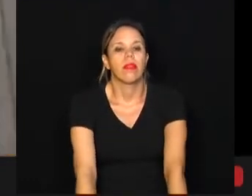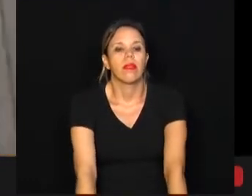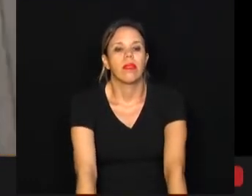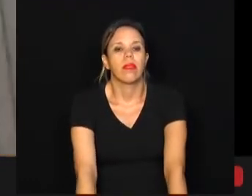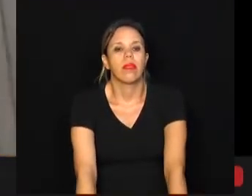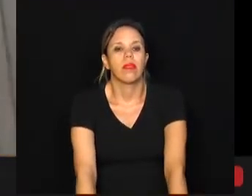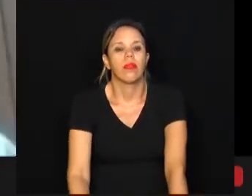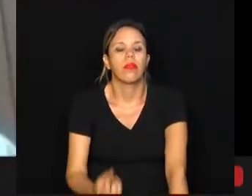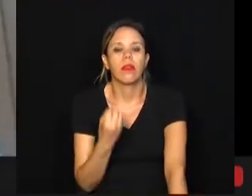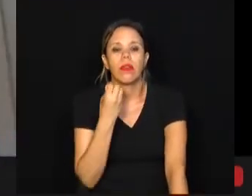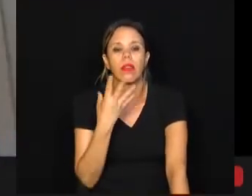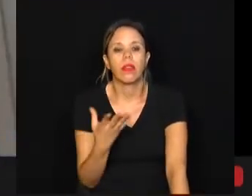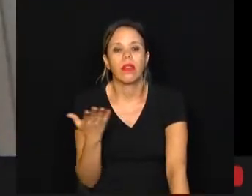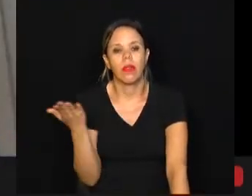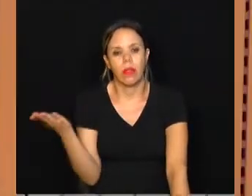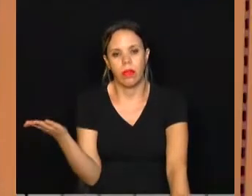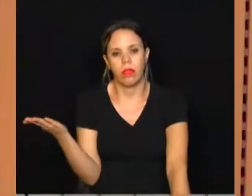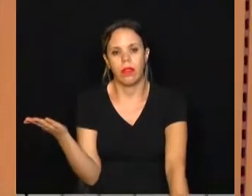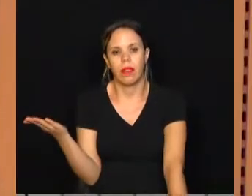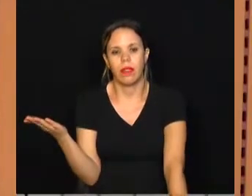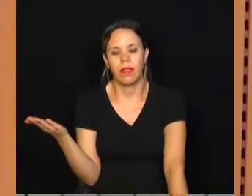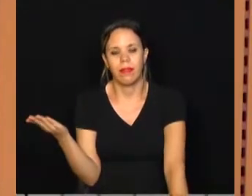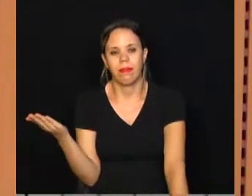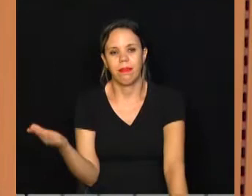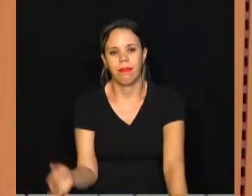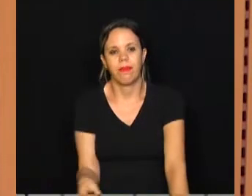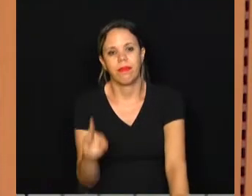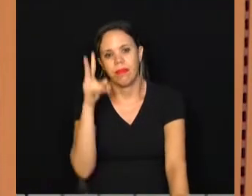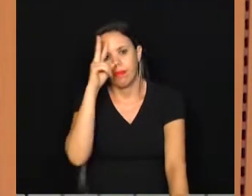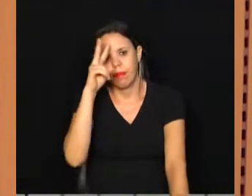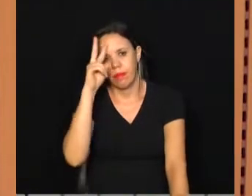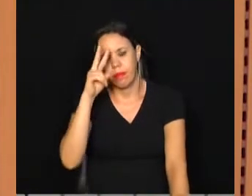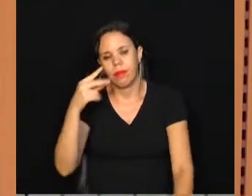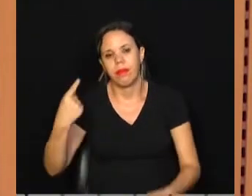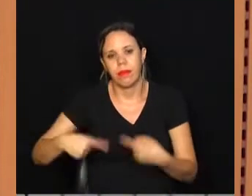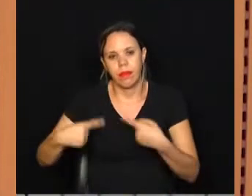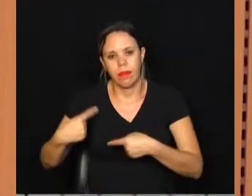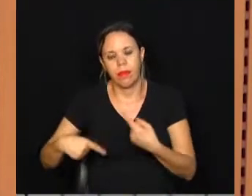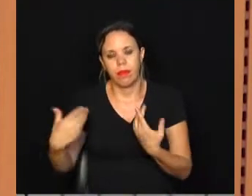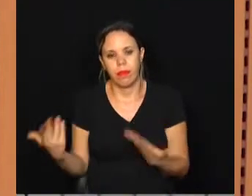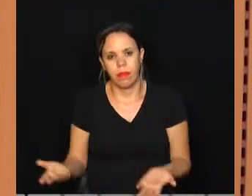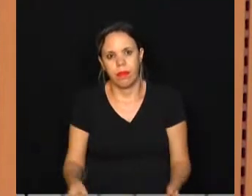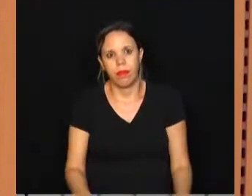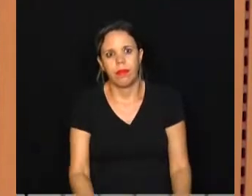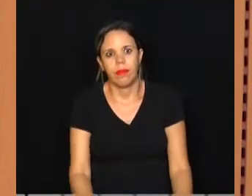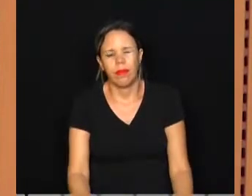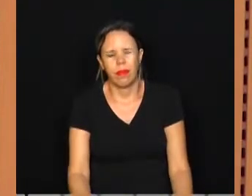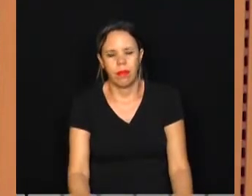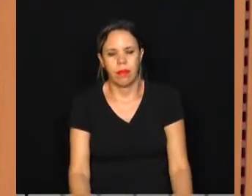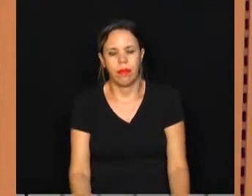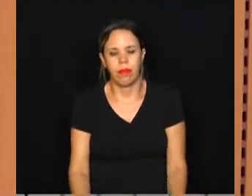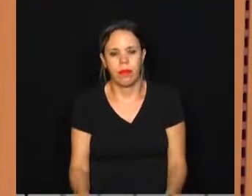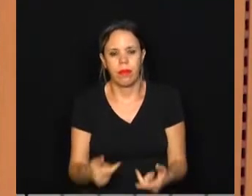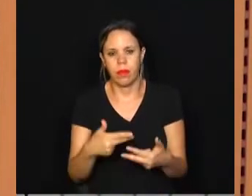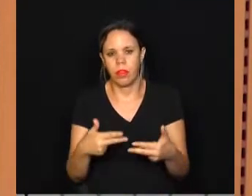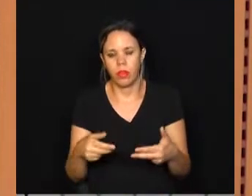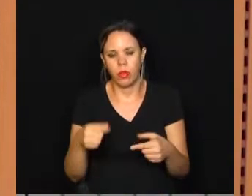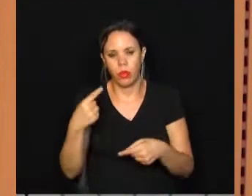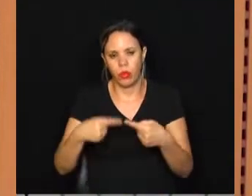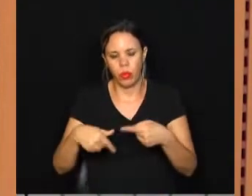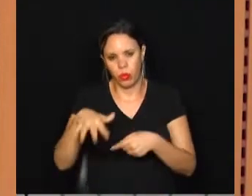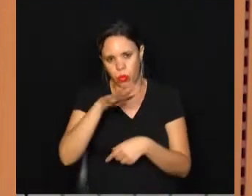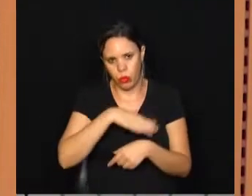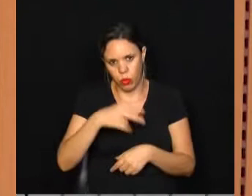Muito bom, Tish. Então, relembrando, nós estamos discutindo aqui o cenário da política